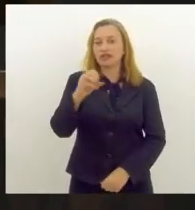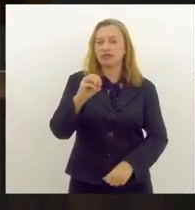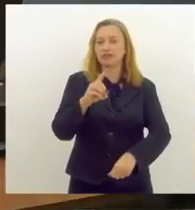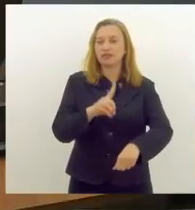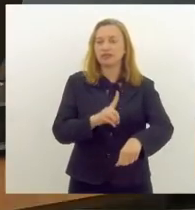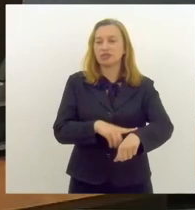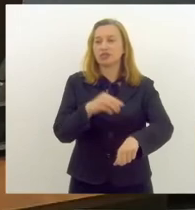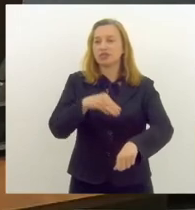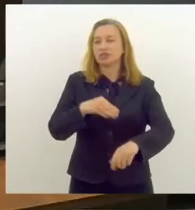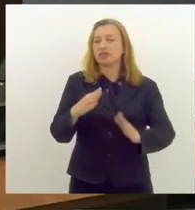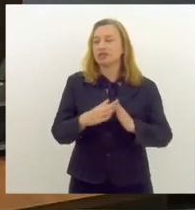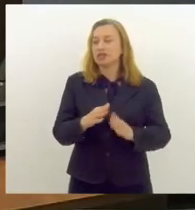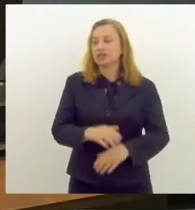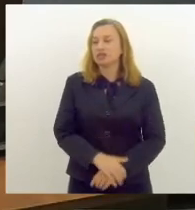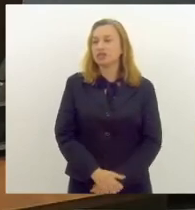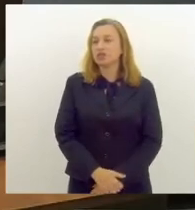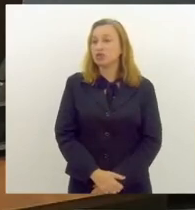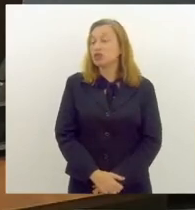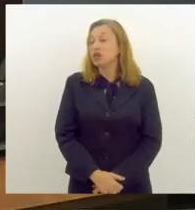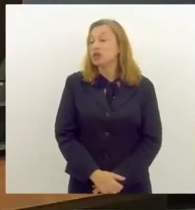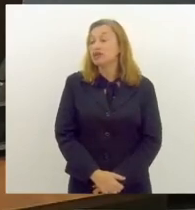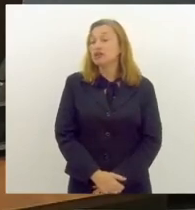regimental.